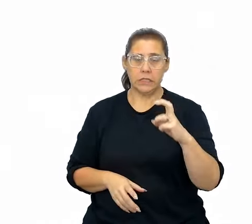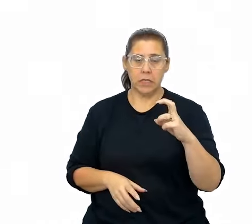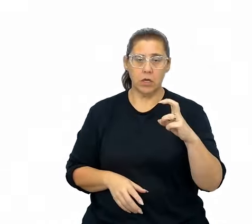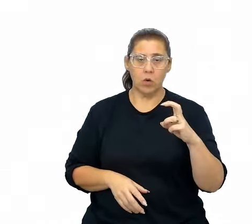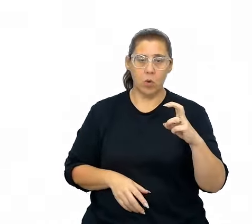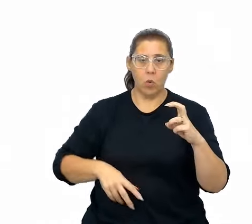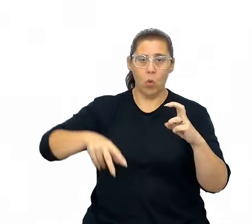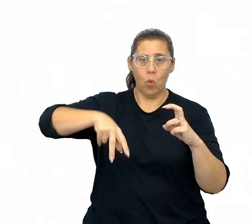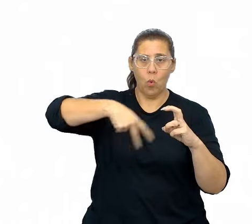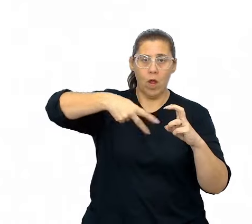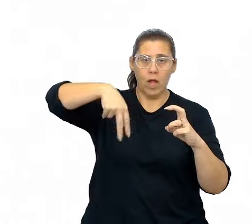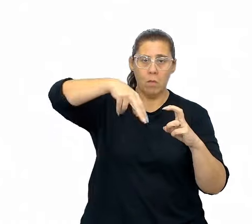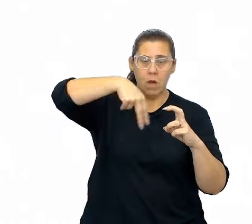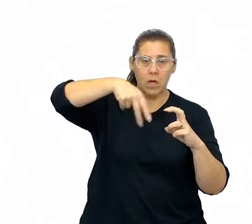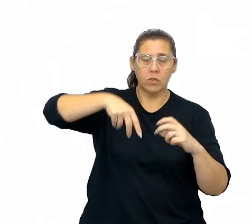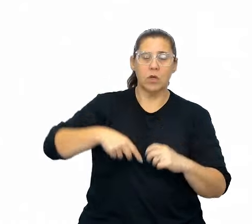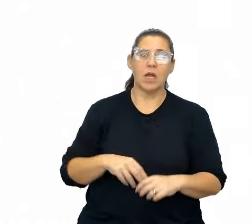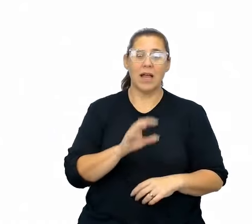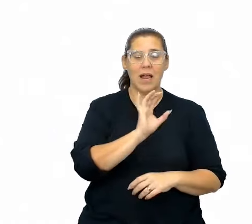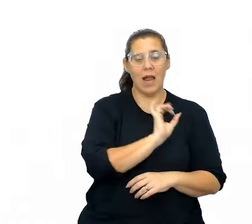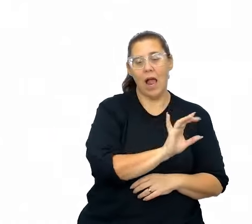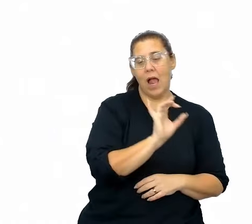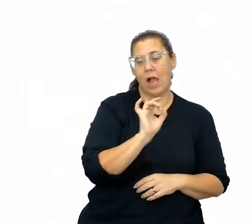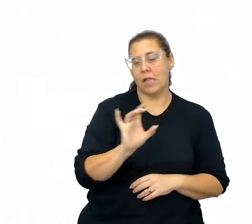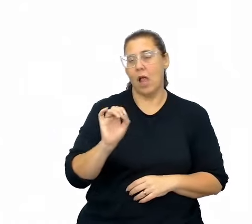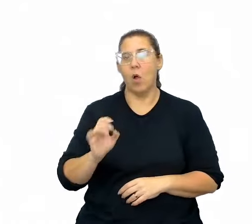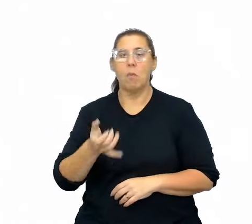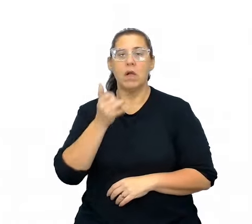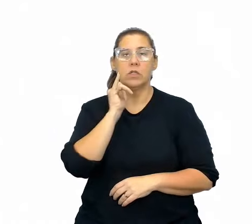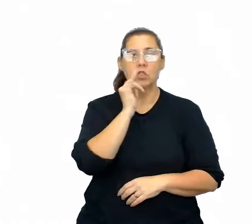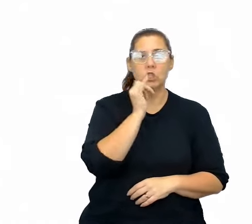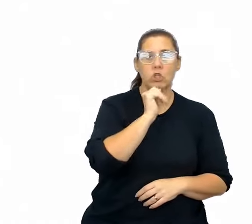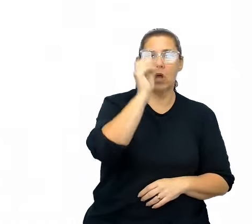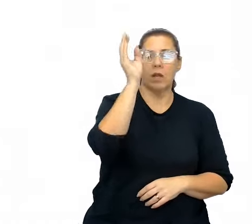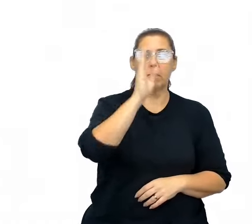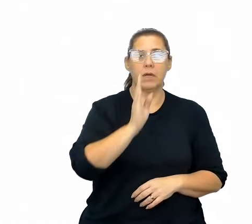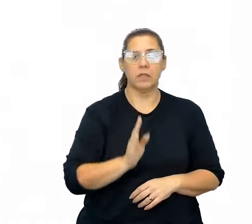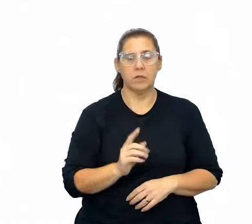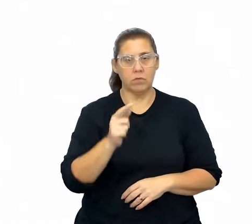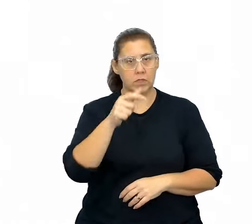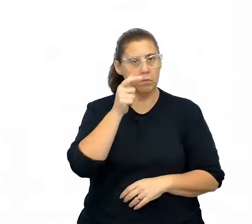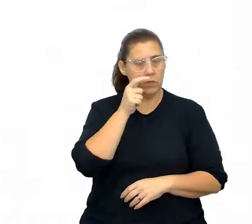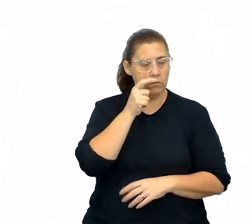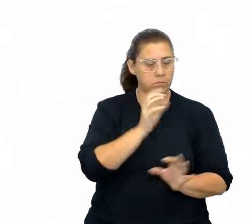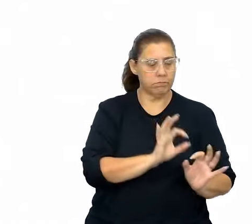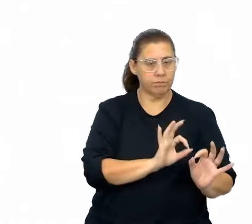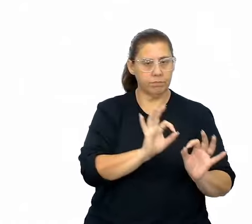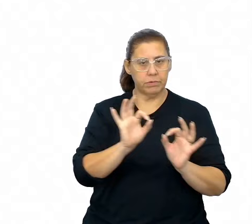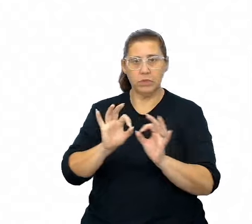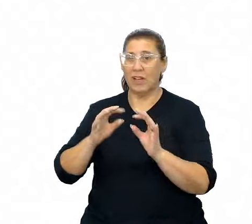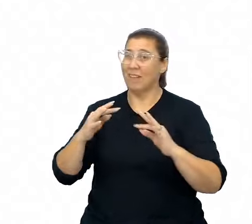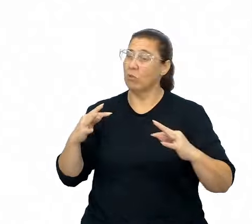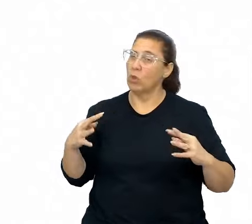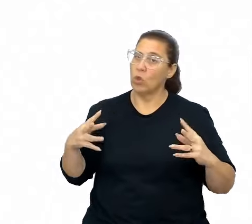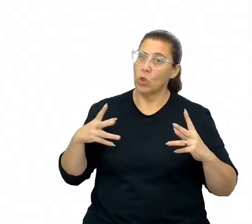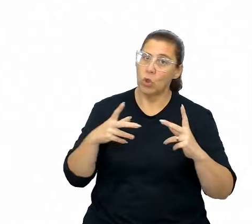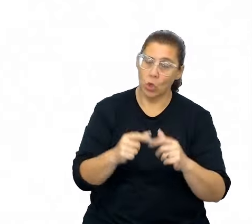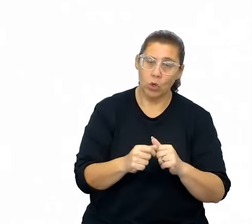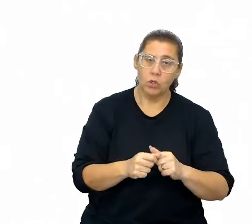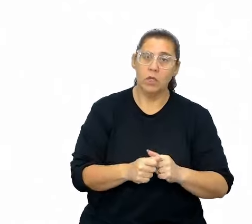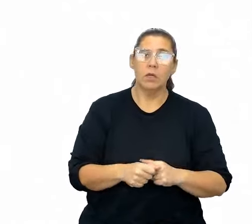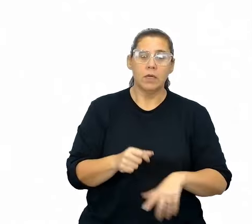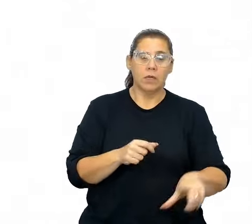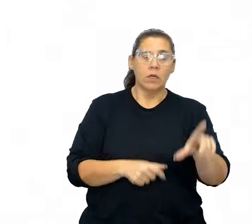cada uma sobre uma lenda brasileira. Aqui vocês precisam assistir a todos eles